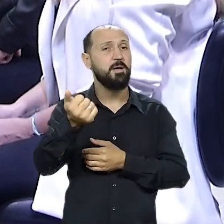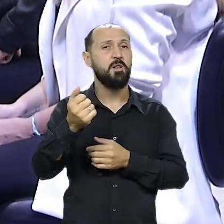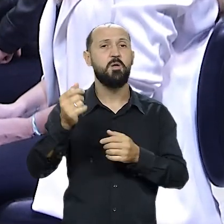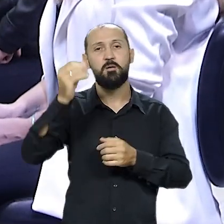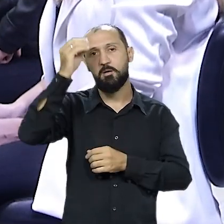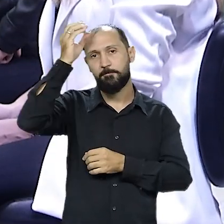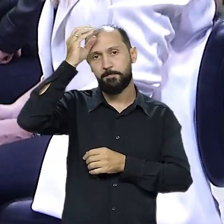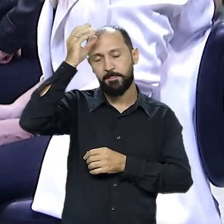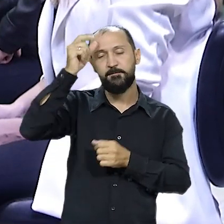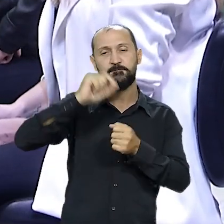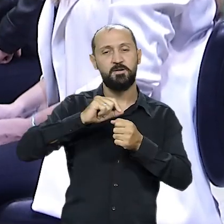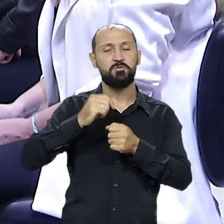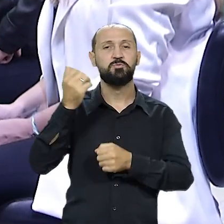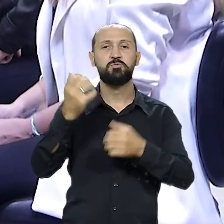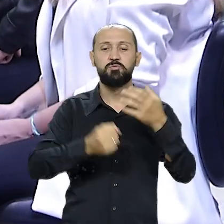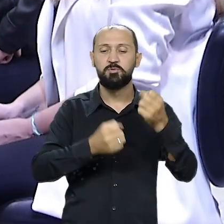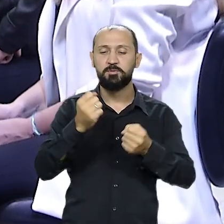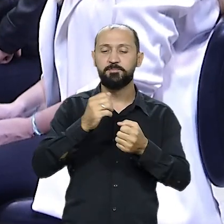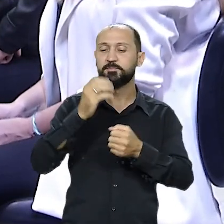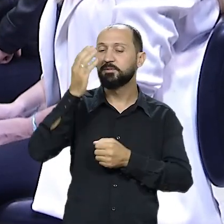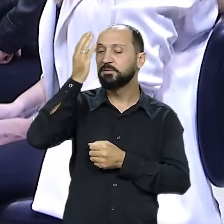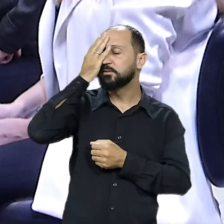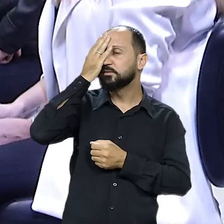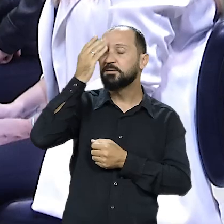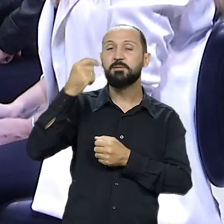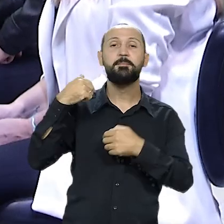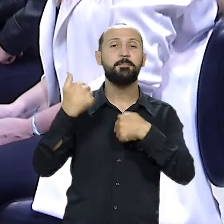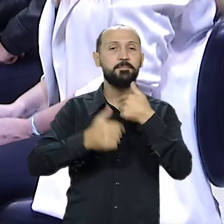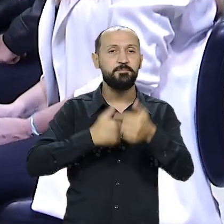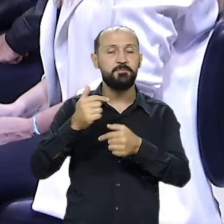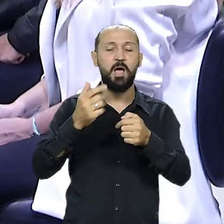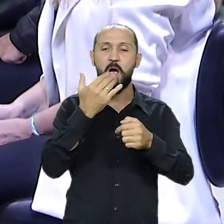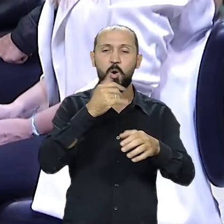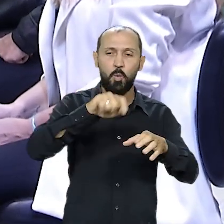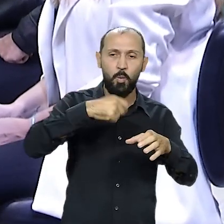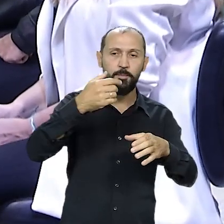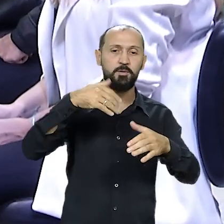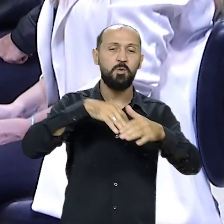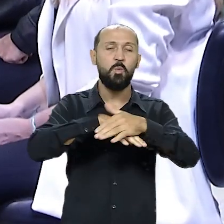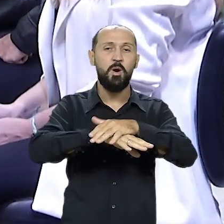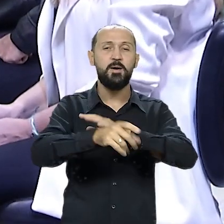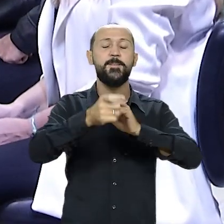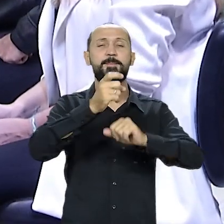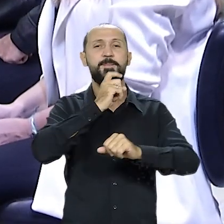consciente o produtor de leite. Ele tem ciência, porque ele tem que fazer a comida dele, estocar para o inverno.